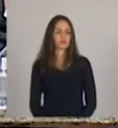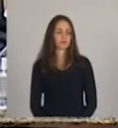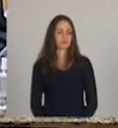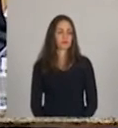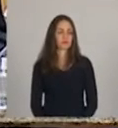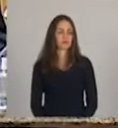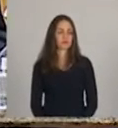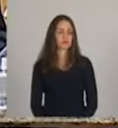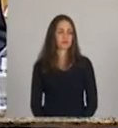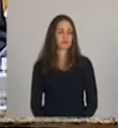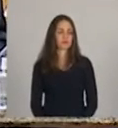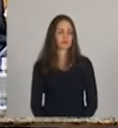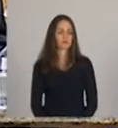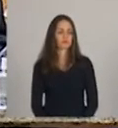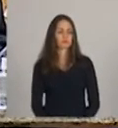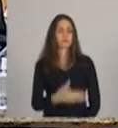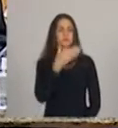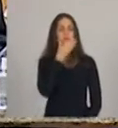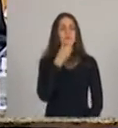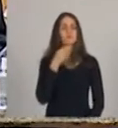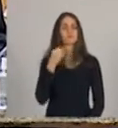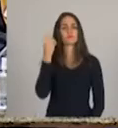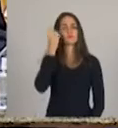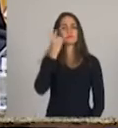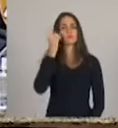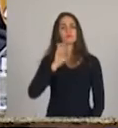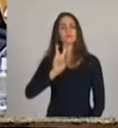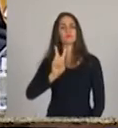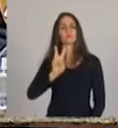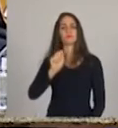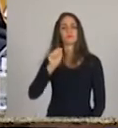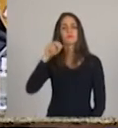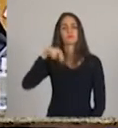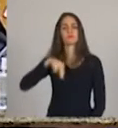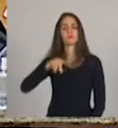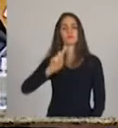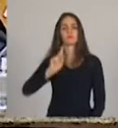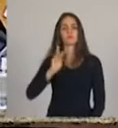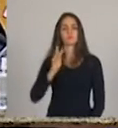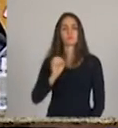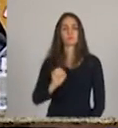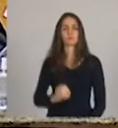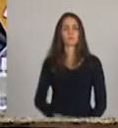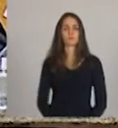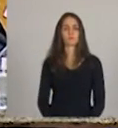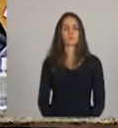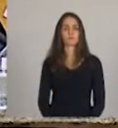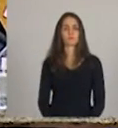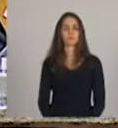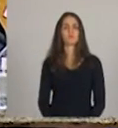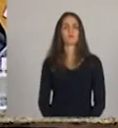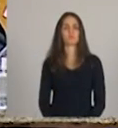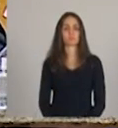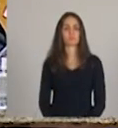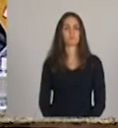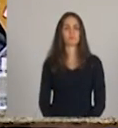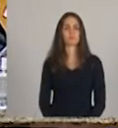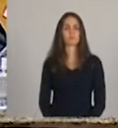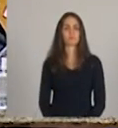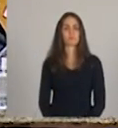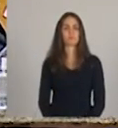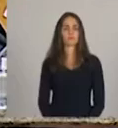Deputado Vandinho Leite, parece que não está nos ouvindo. Deputado Adilson Espíndola.